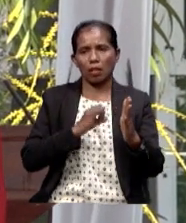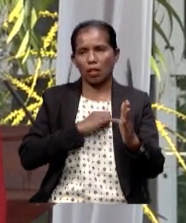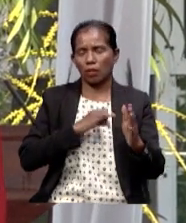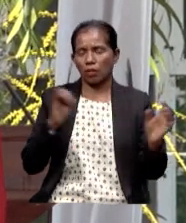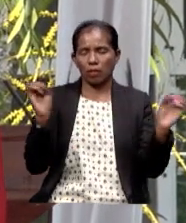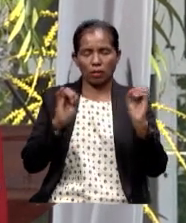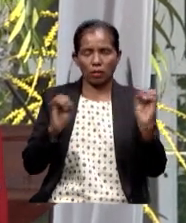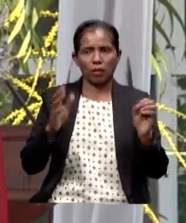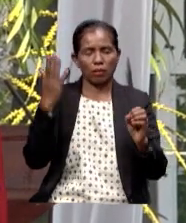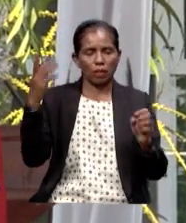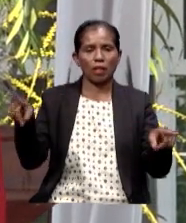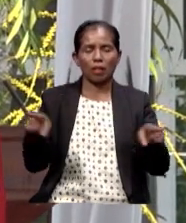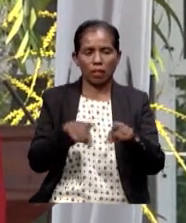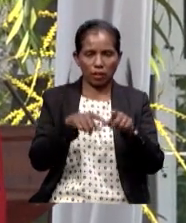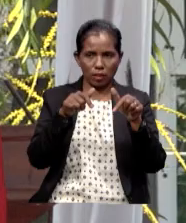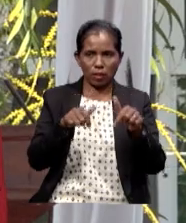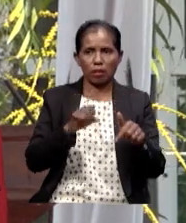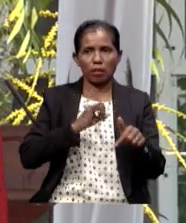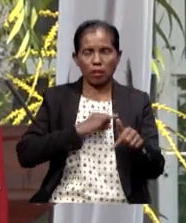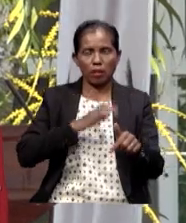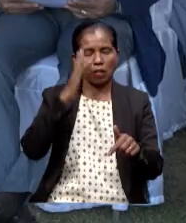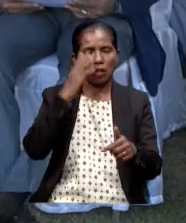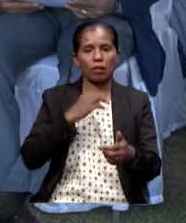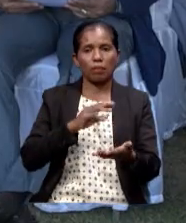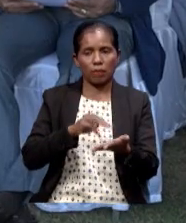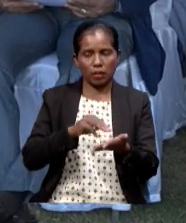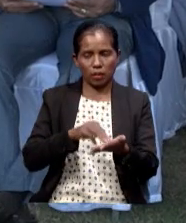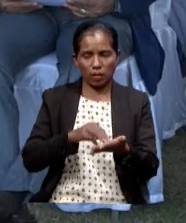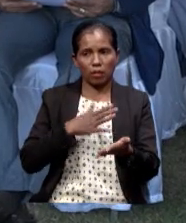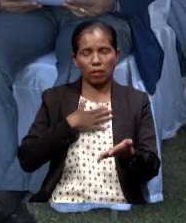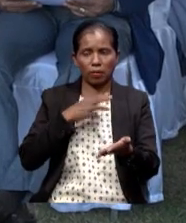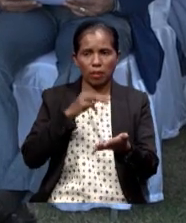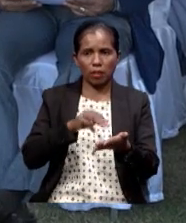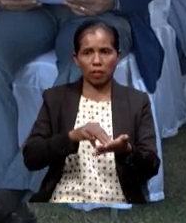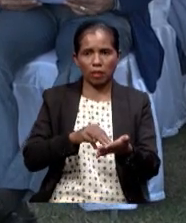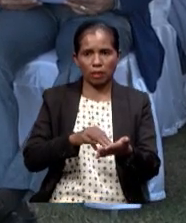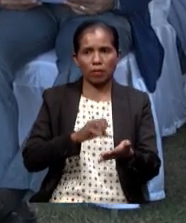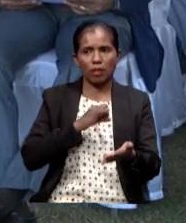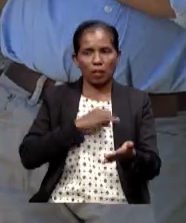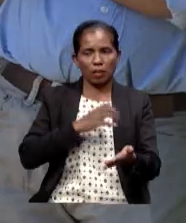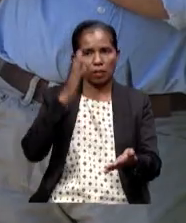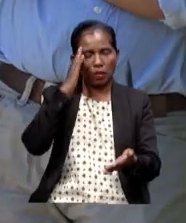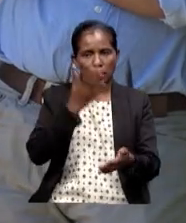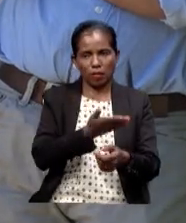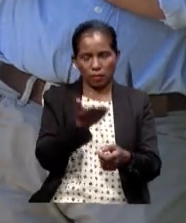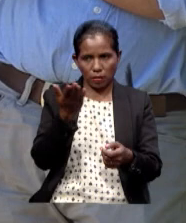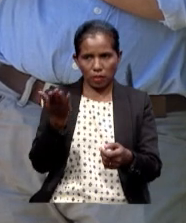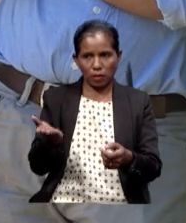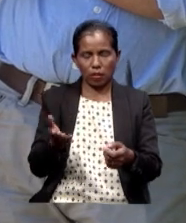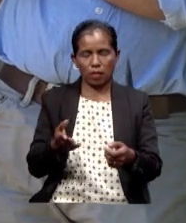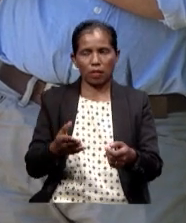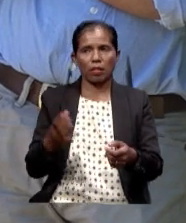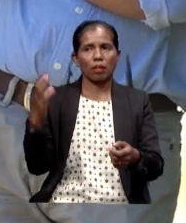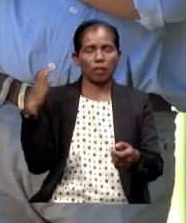Navá acontecer. Né? Então, a mensagem baita, mas ao reconhecer que pode ser minha